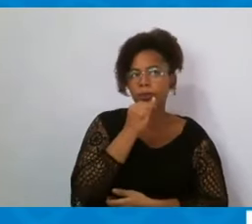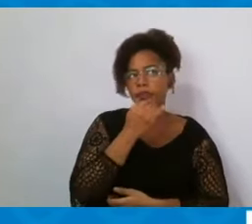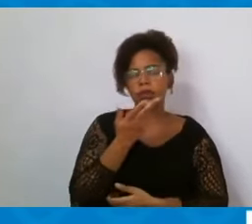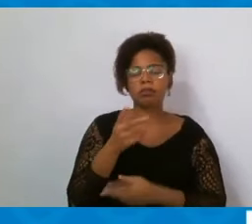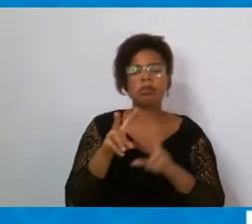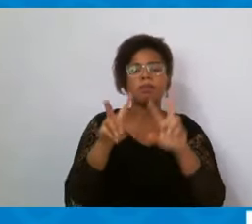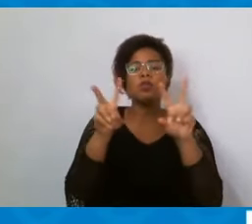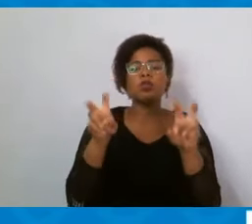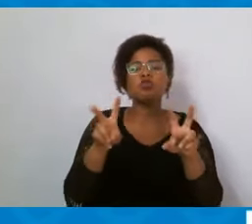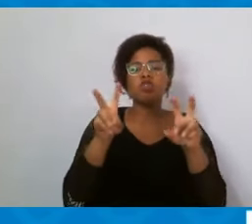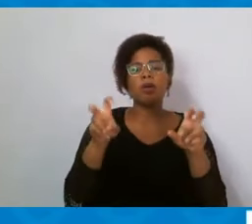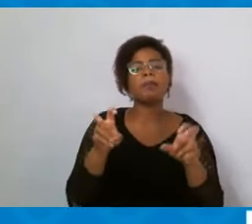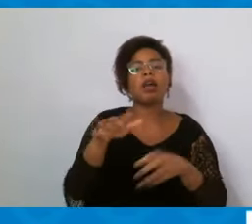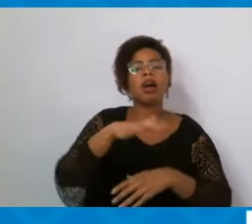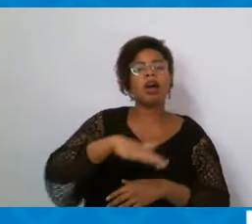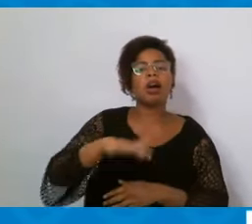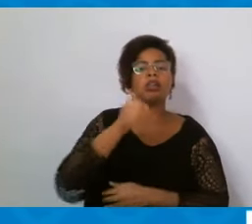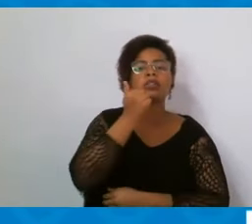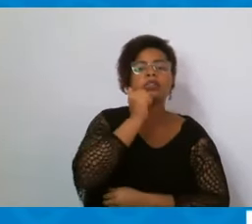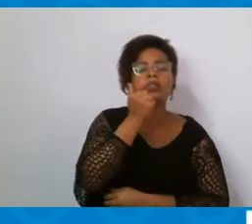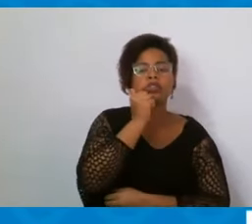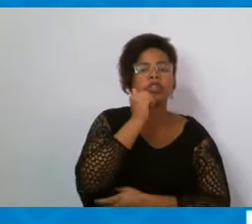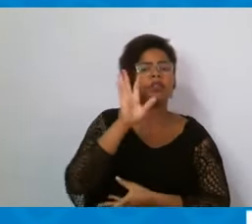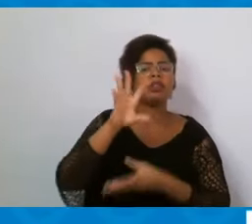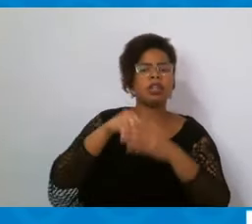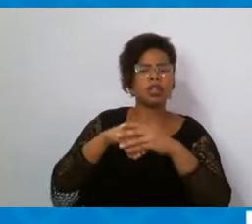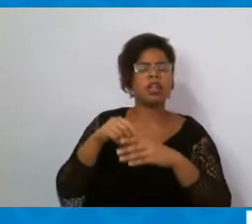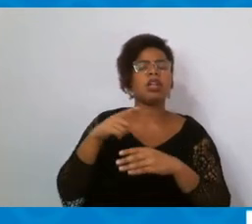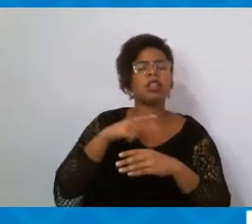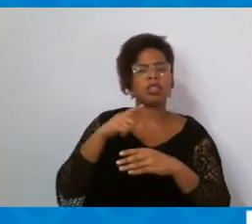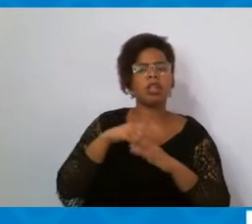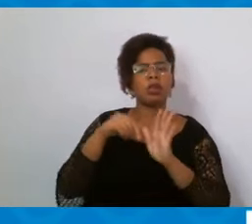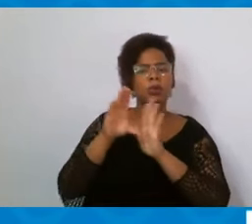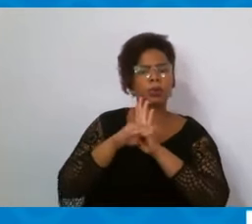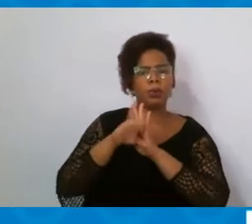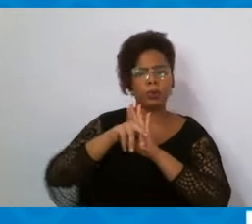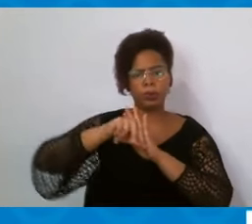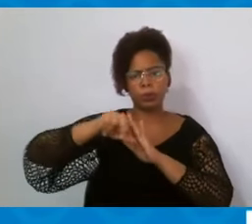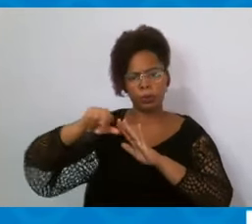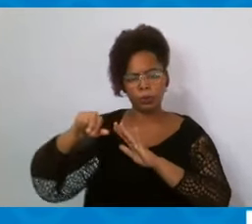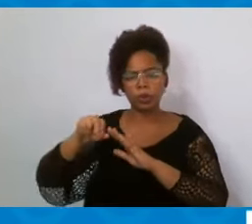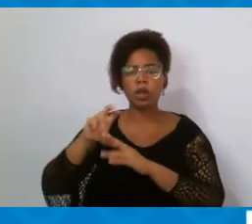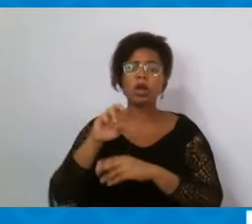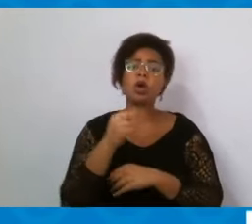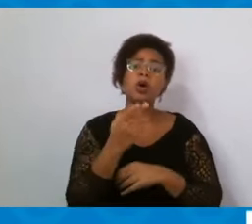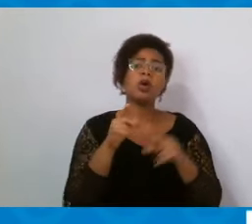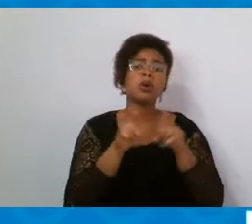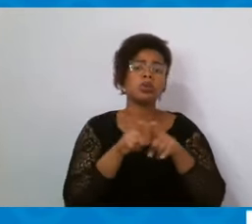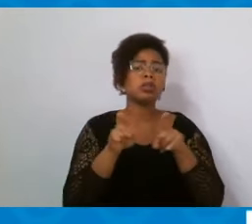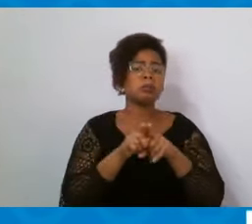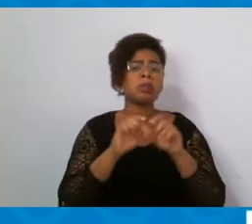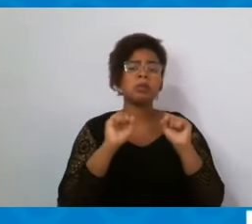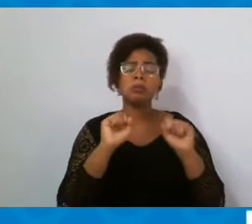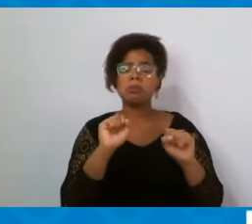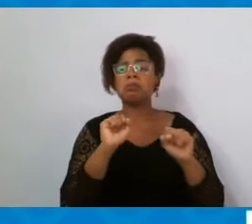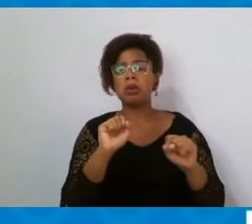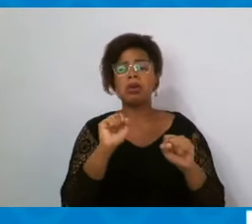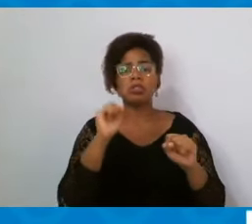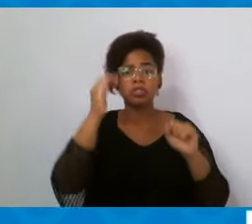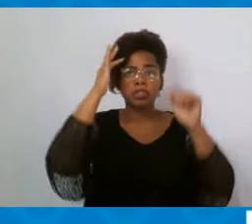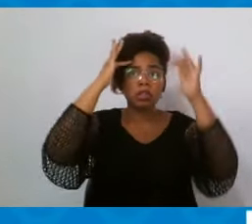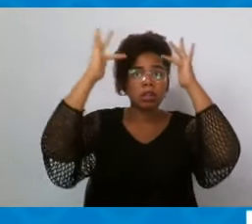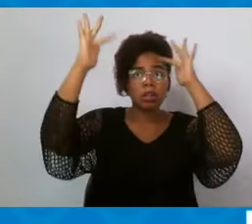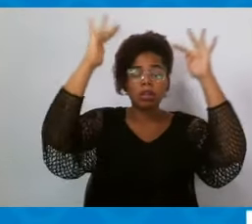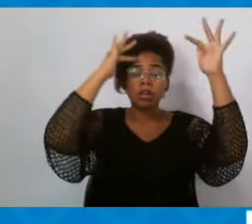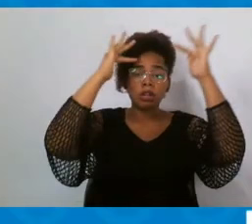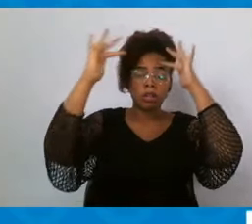científicos, ou pode estar fundado na ficção, se a gente estiver falando do mundo de contação de